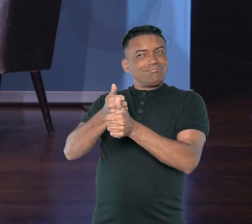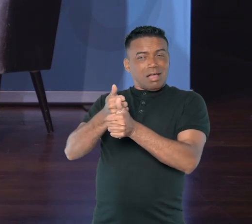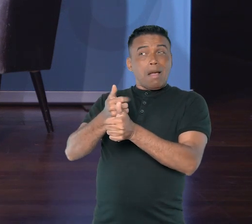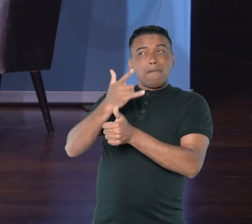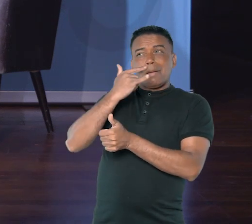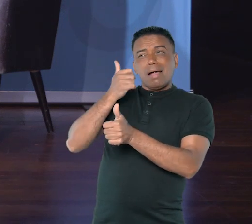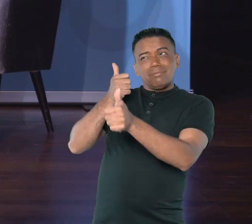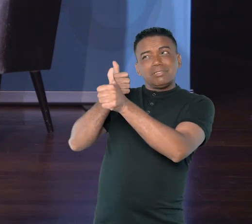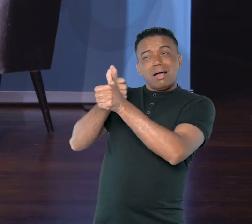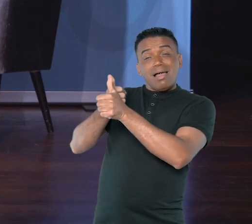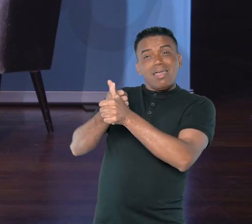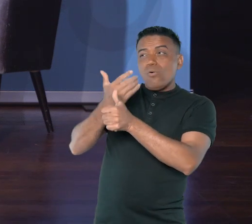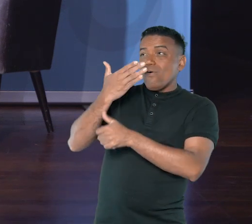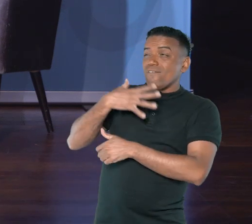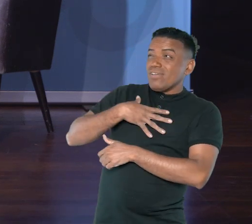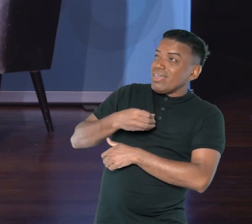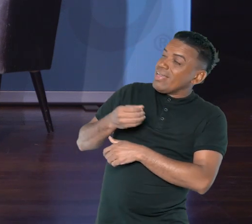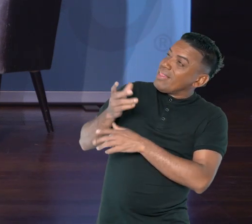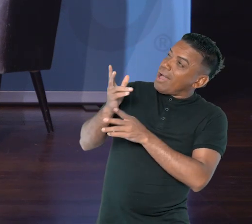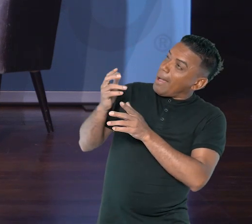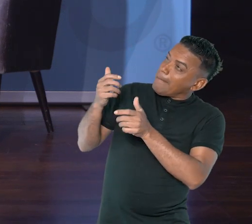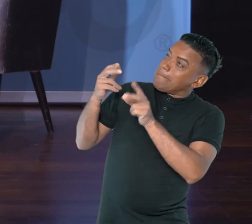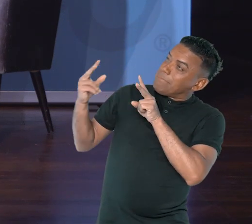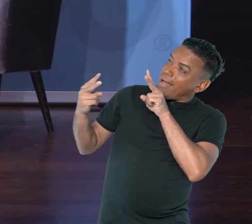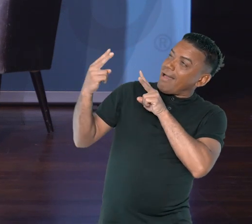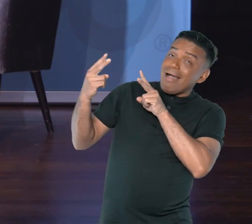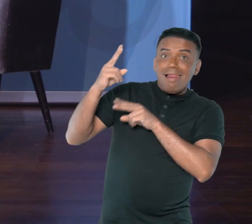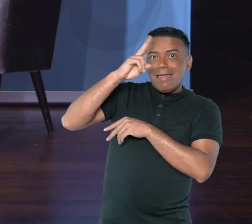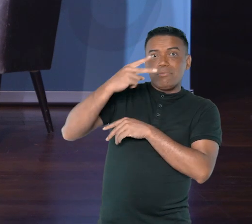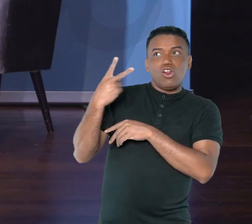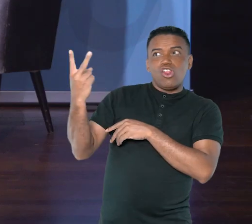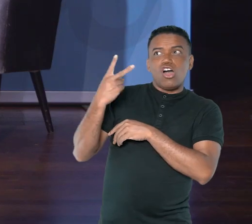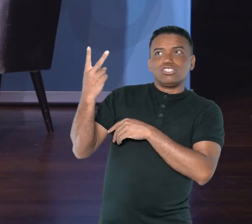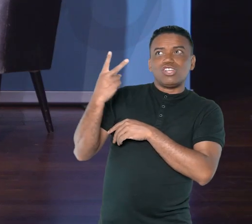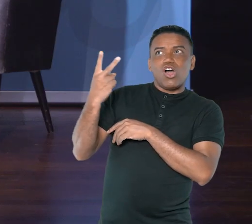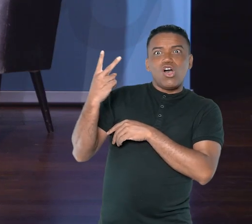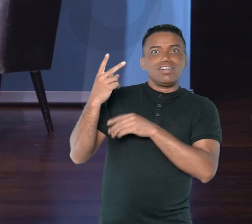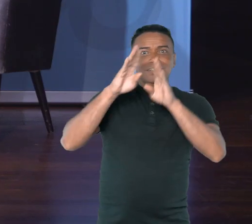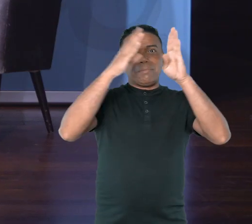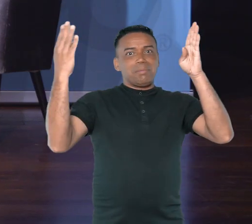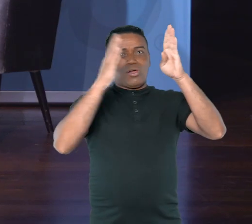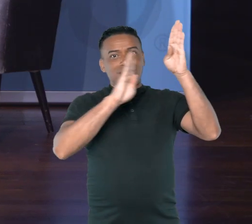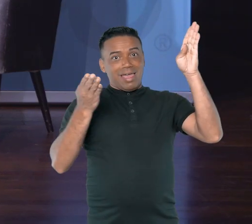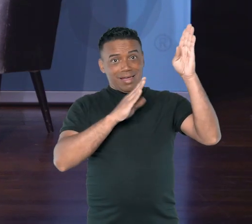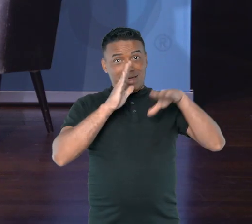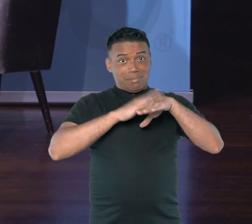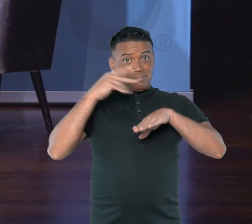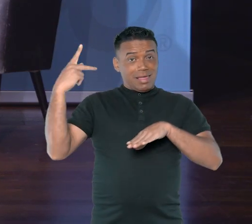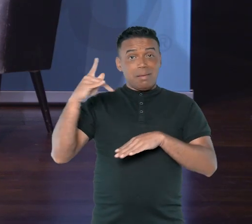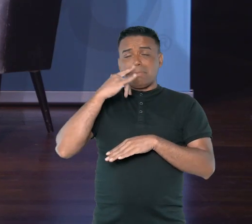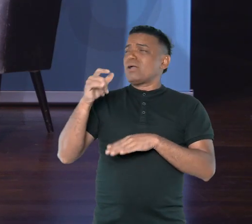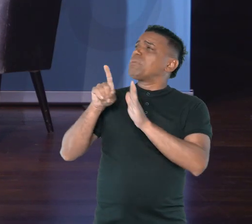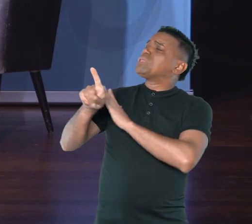gigante, né, para mim, uma garota, através dos livros. Então, me lembro de nós dois assim na biblioteca dele, e eu perguntando: que livro é